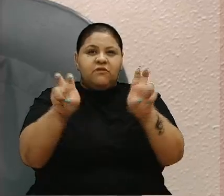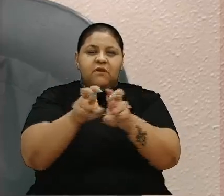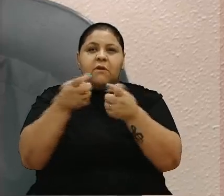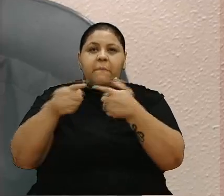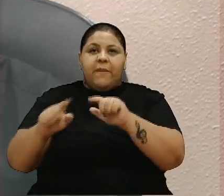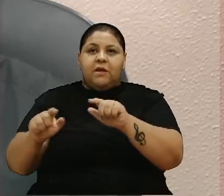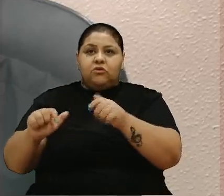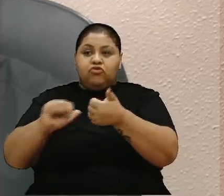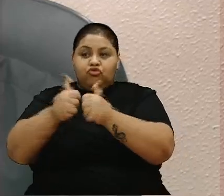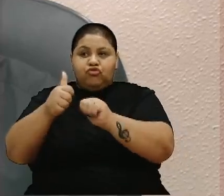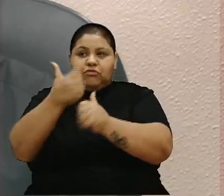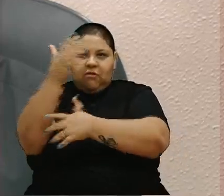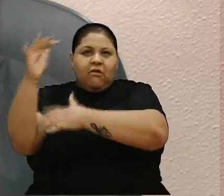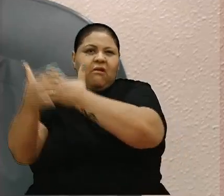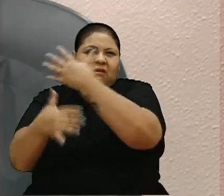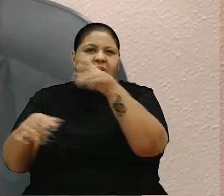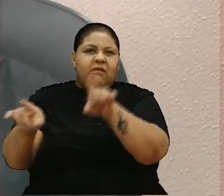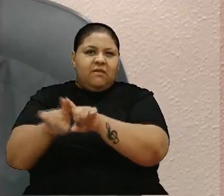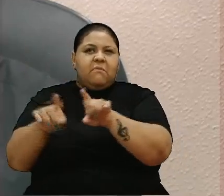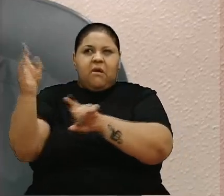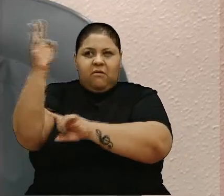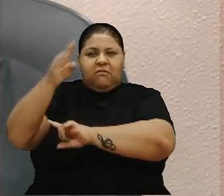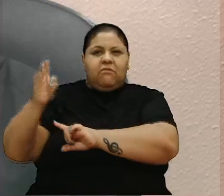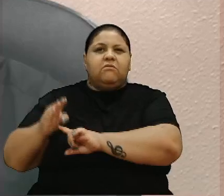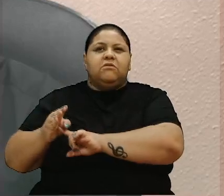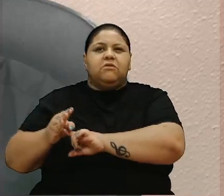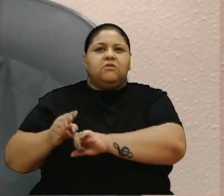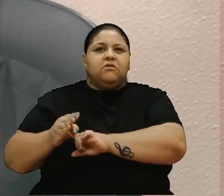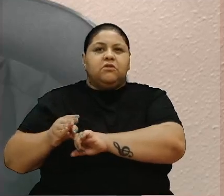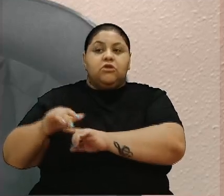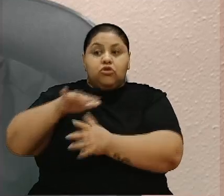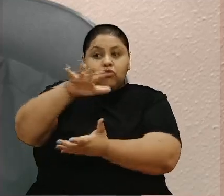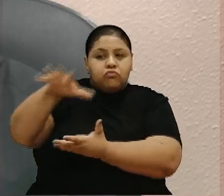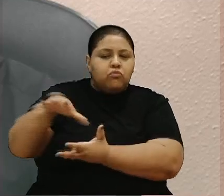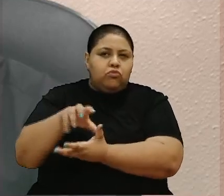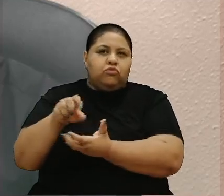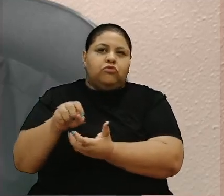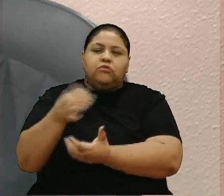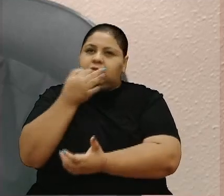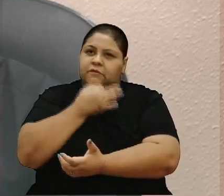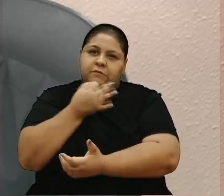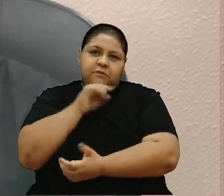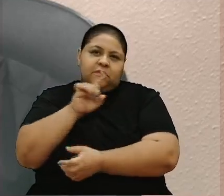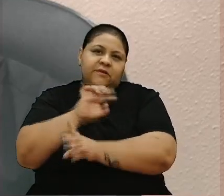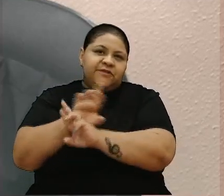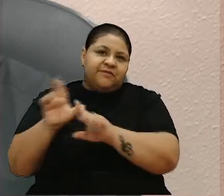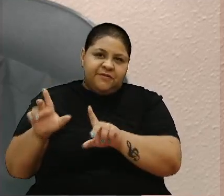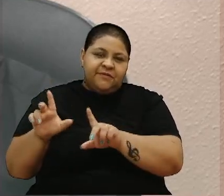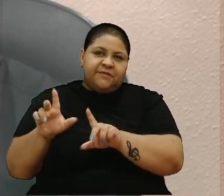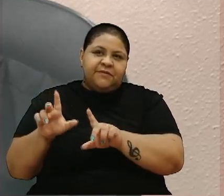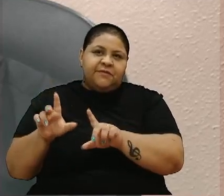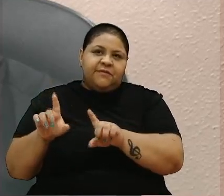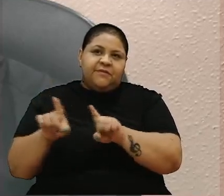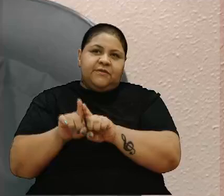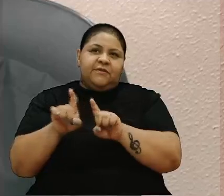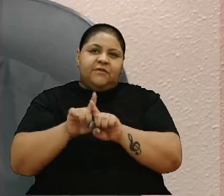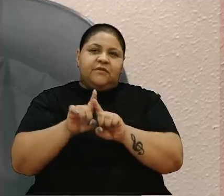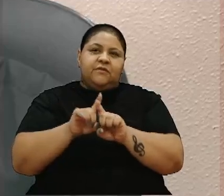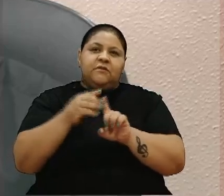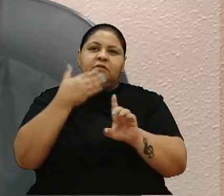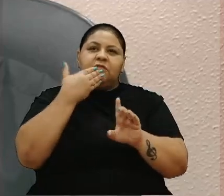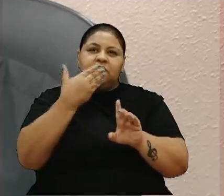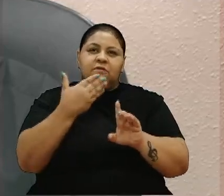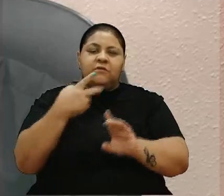também vem ganhando espaço aí no Brasil, né, e no mundo também, e Caxias não é diferente. Então, inclusive, uma das proposições